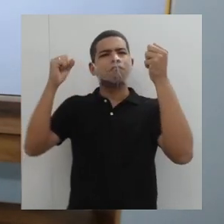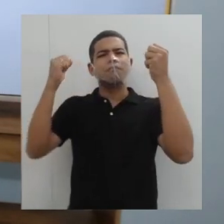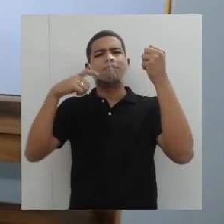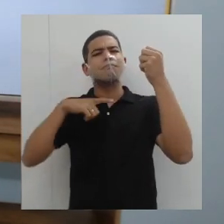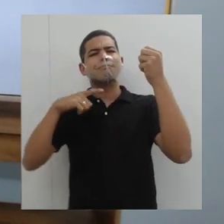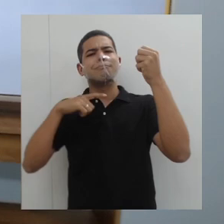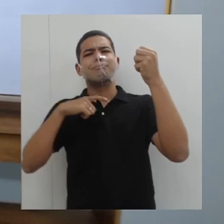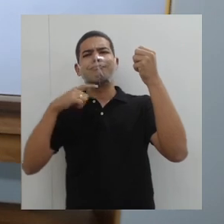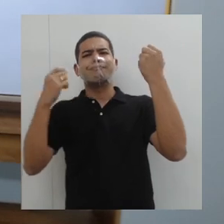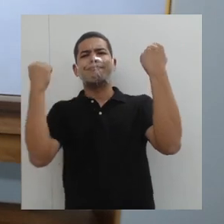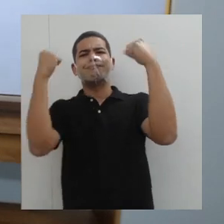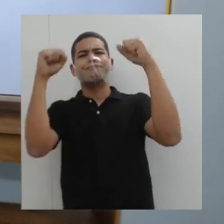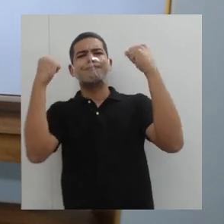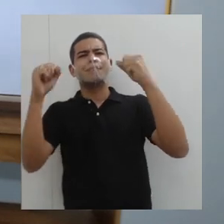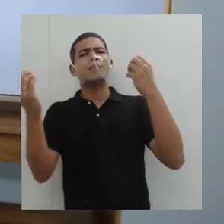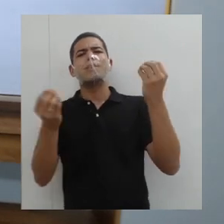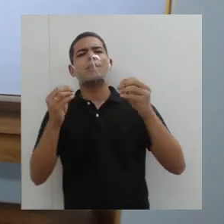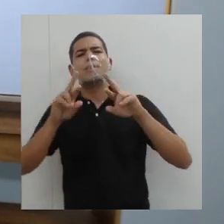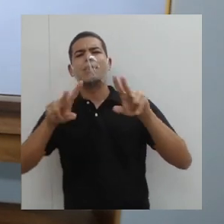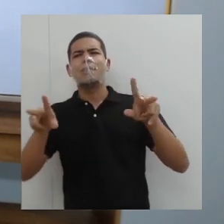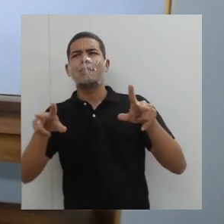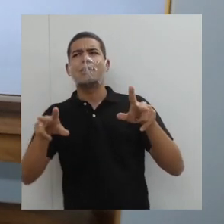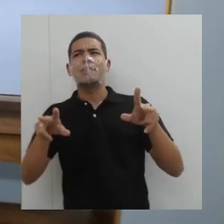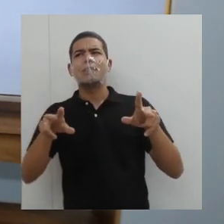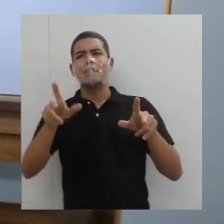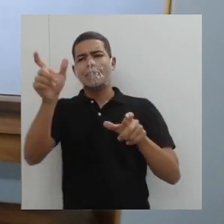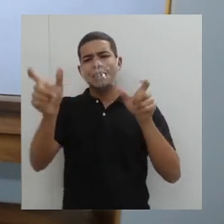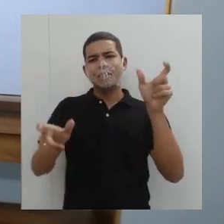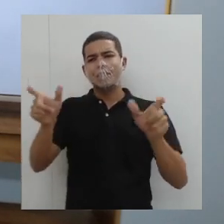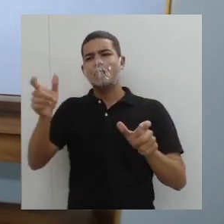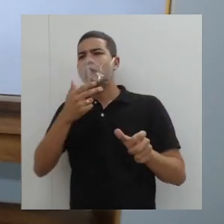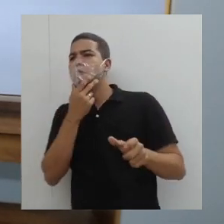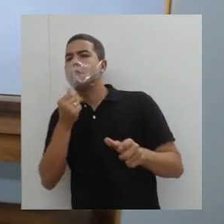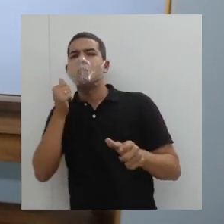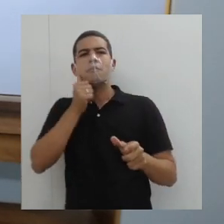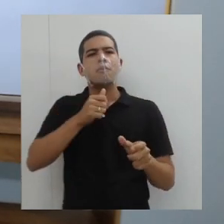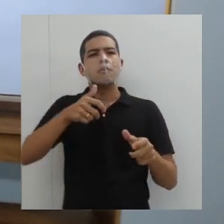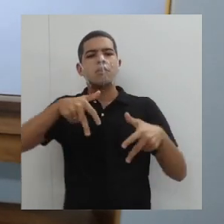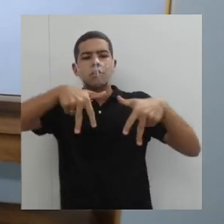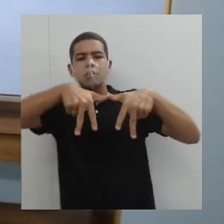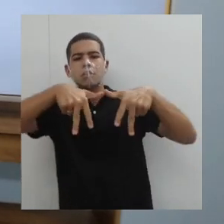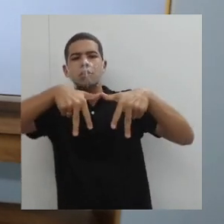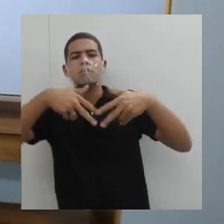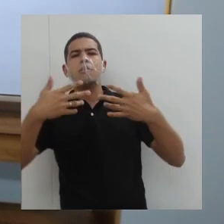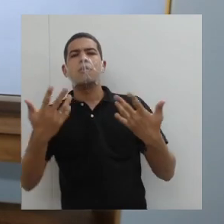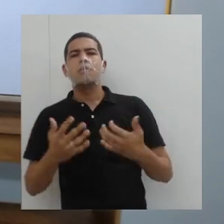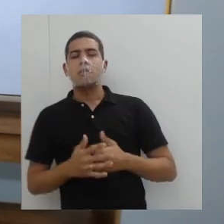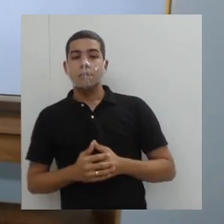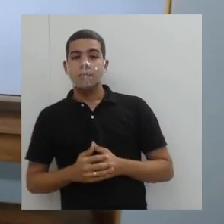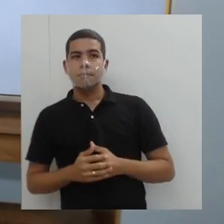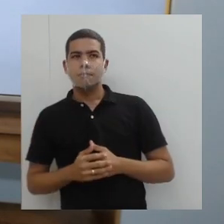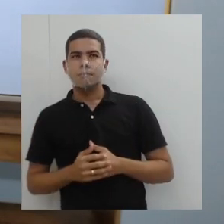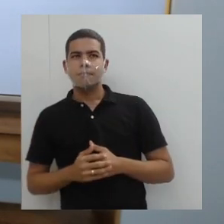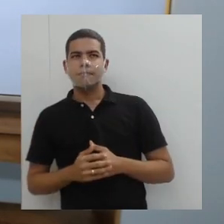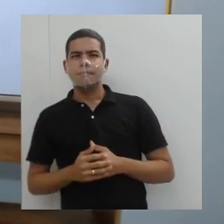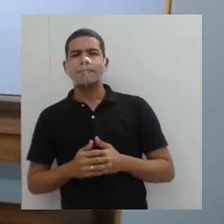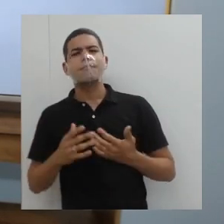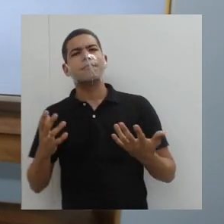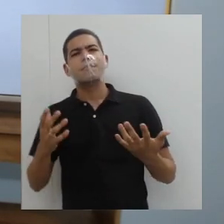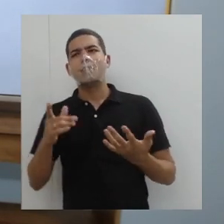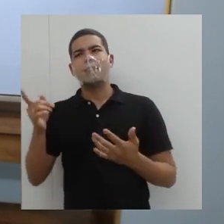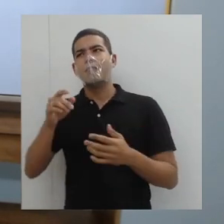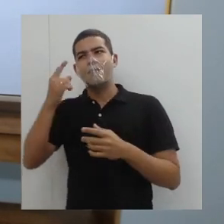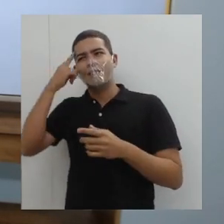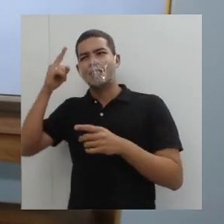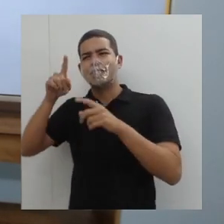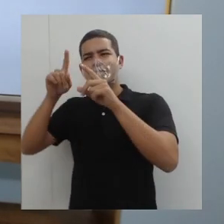E aí na aula de hoje a gente vai ver por que sexo e gênero tem a ver, sim, com a educação física. Lembrando que sexo, eu não estou falando sobre o sexo,